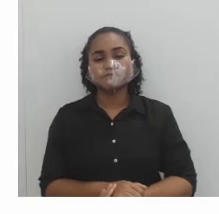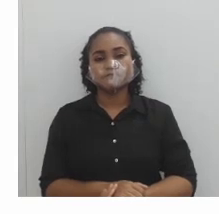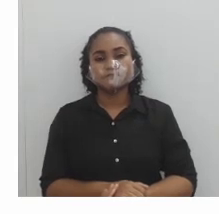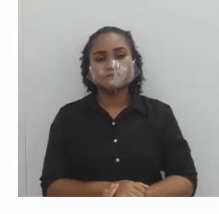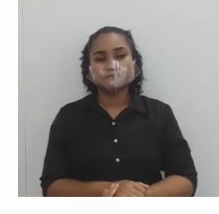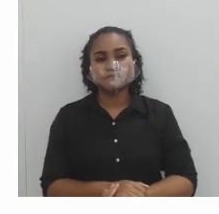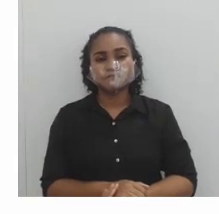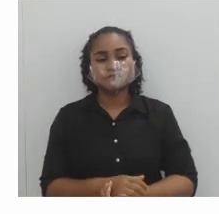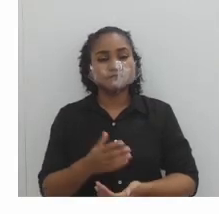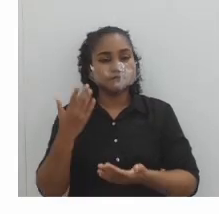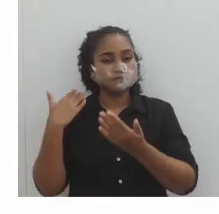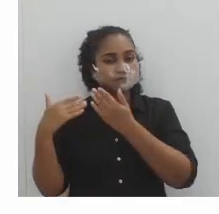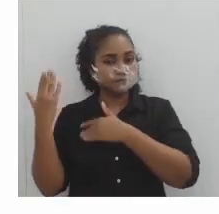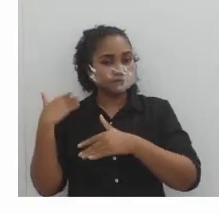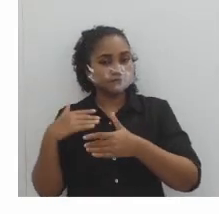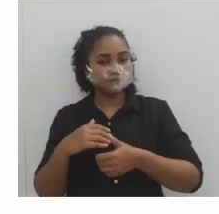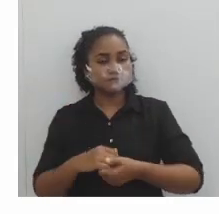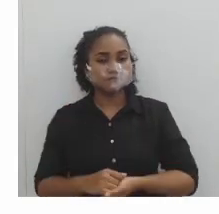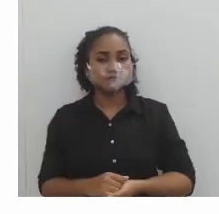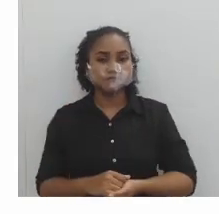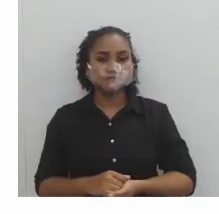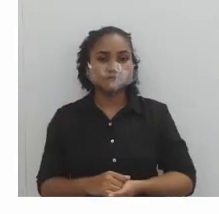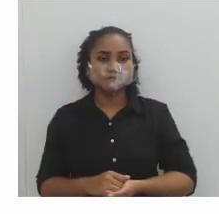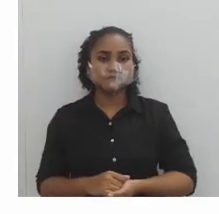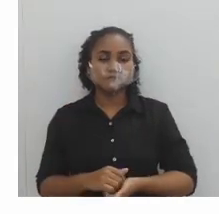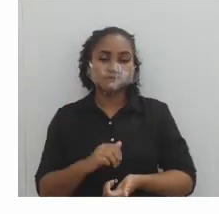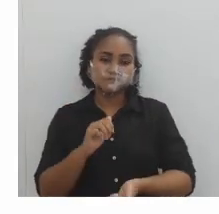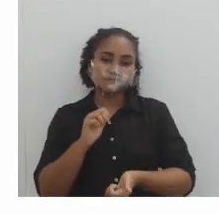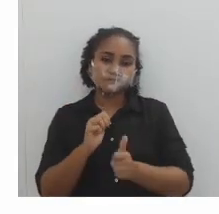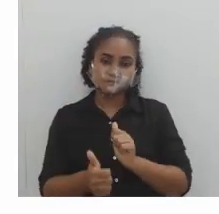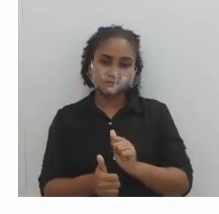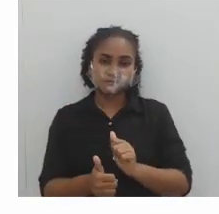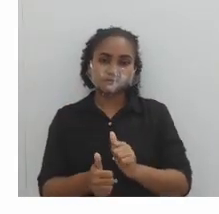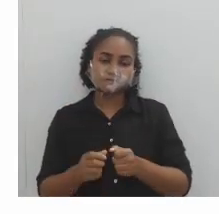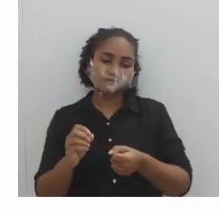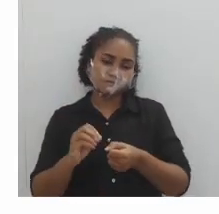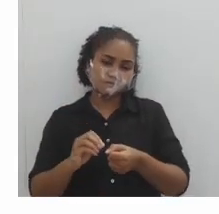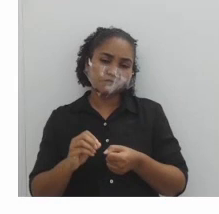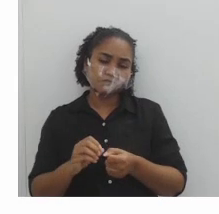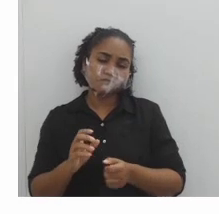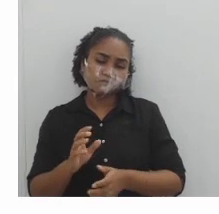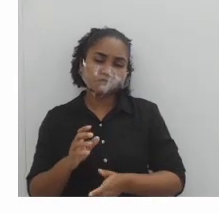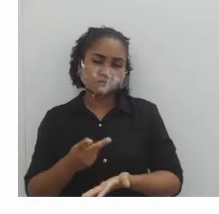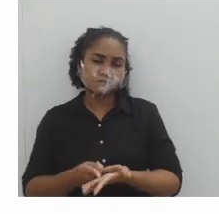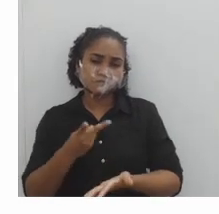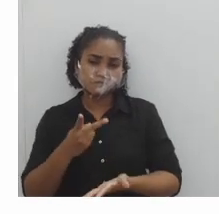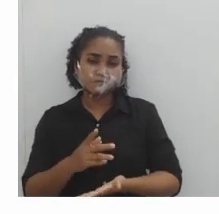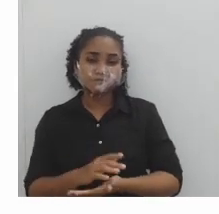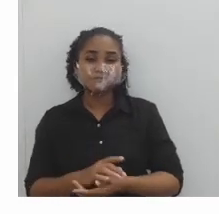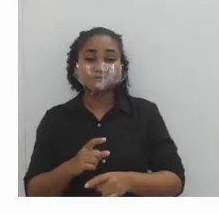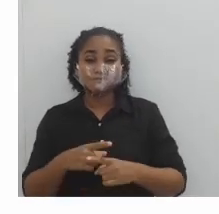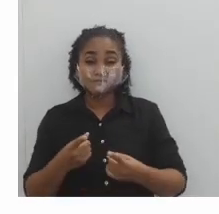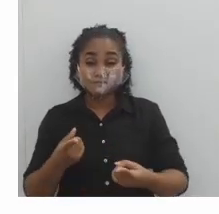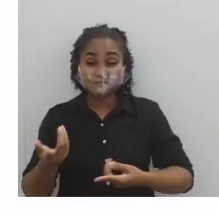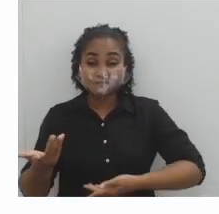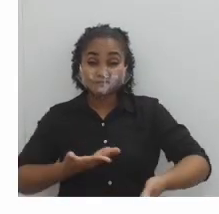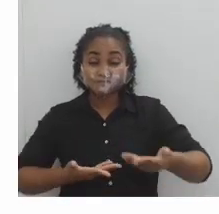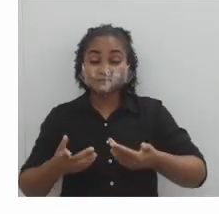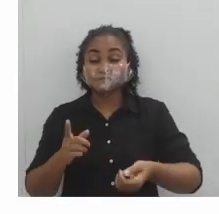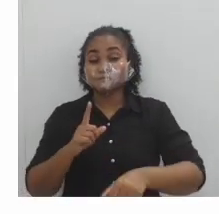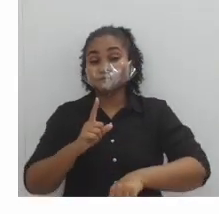Na antiguidade, os jogos eram praticados, mas pela relação do tempo